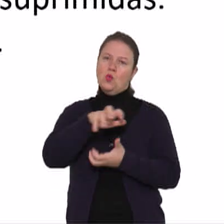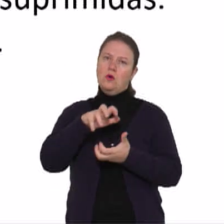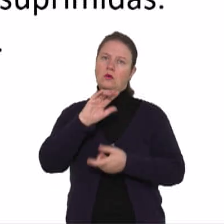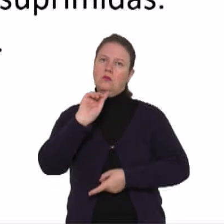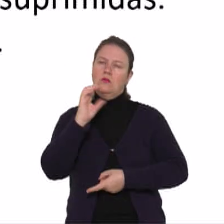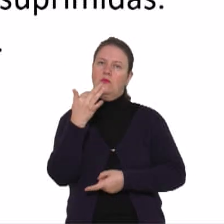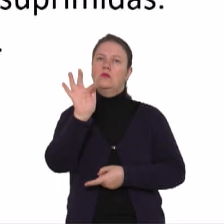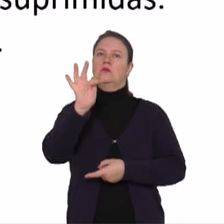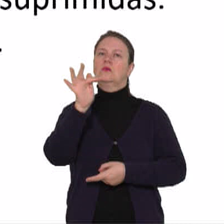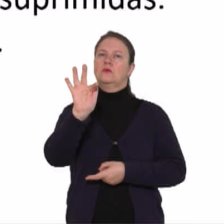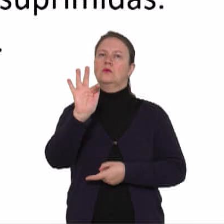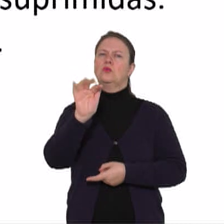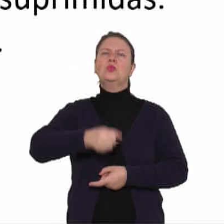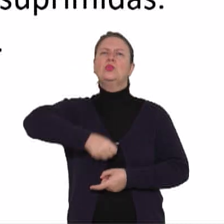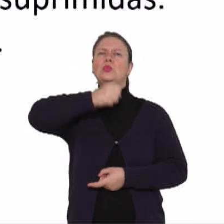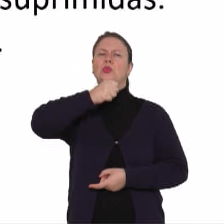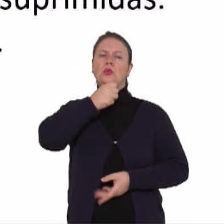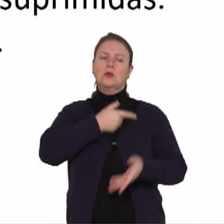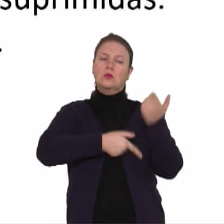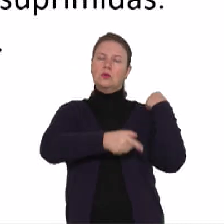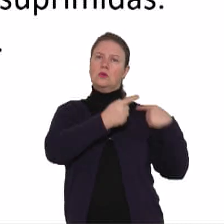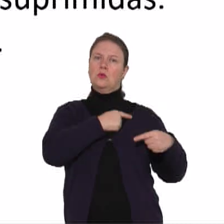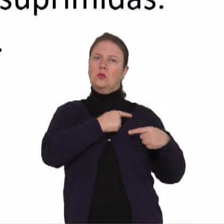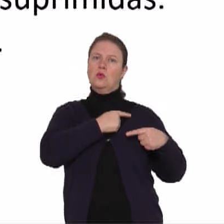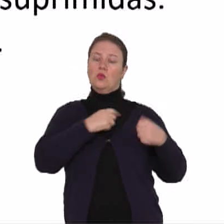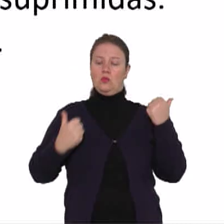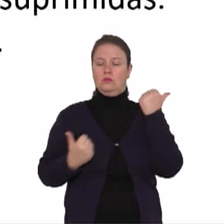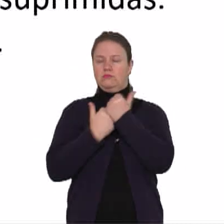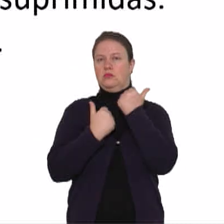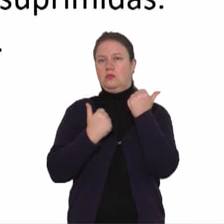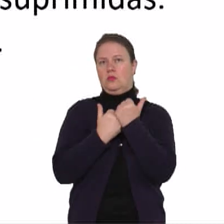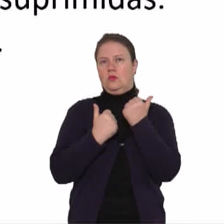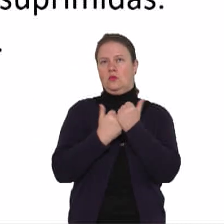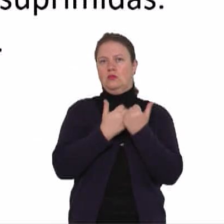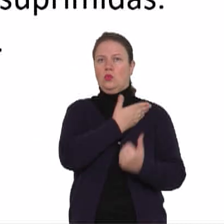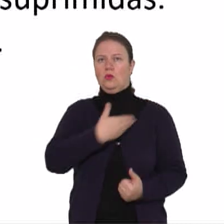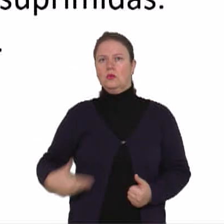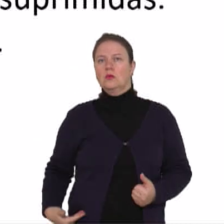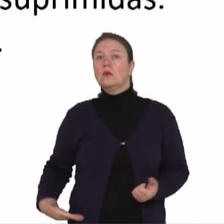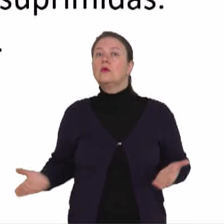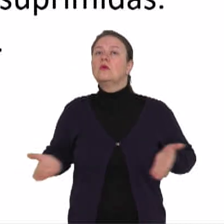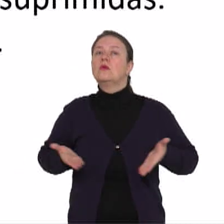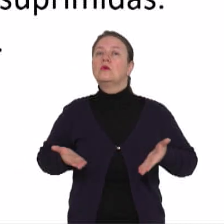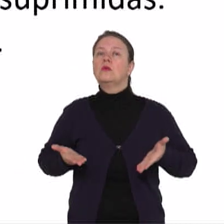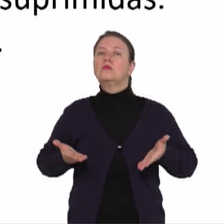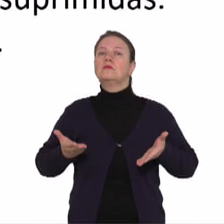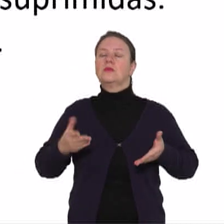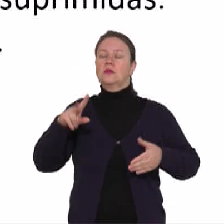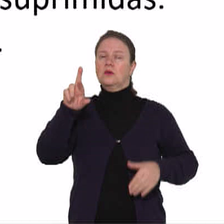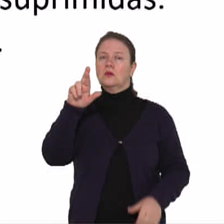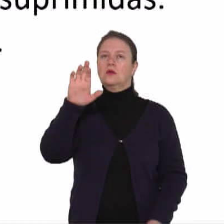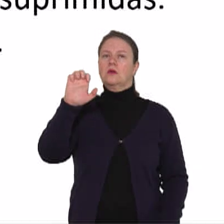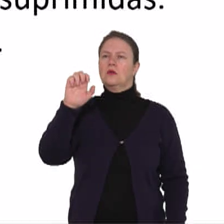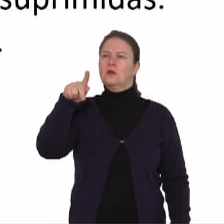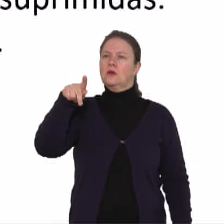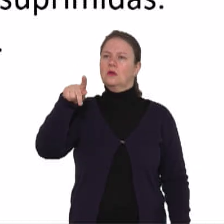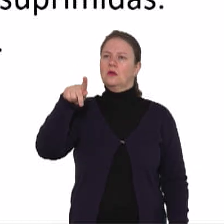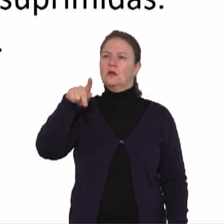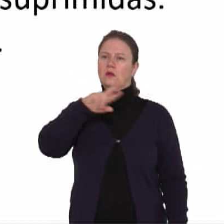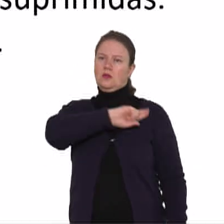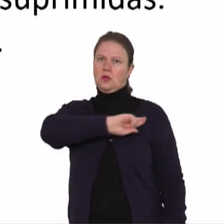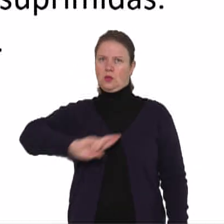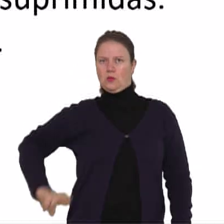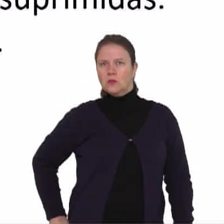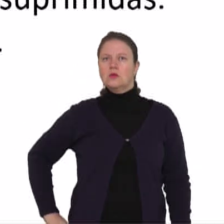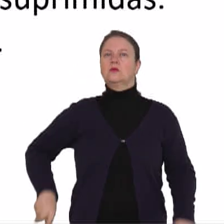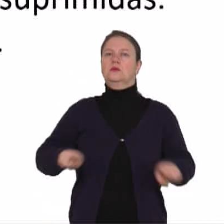Então aqui, o antigo regime foi substituído pela república, então se a gente tinha uma monarquia antes, agora a gente tem um sistema republicano. Os súditos passam a